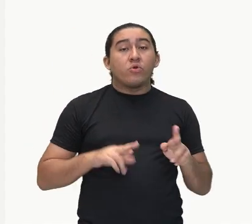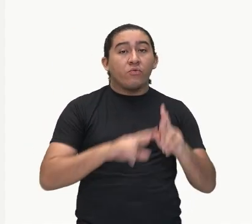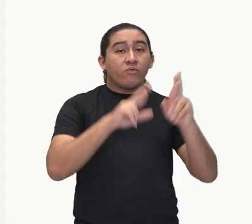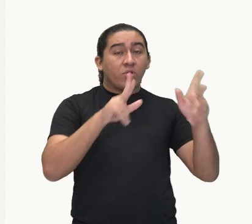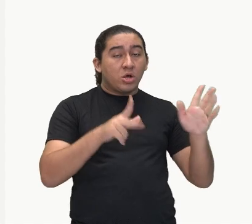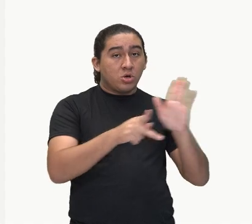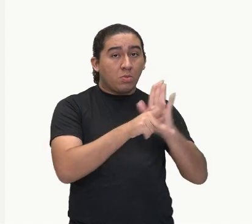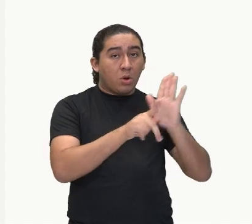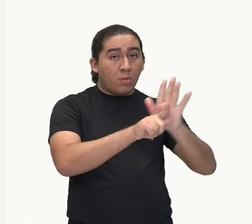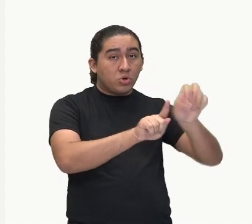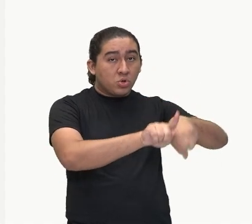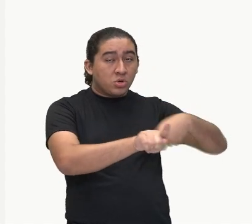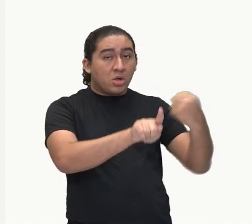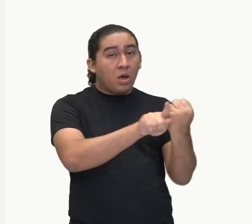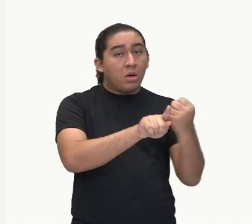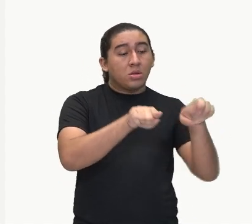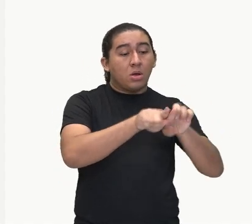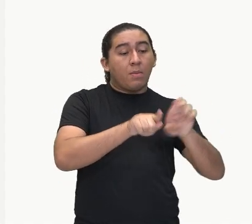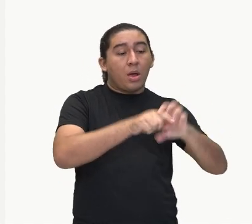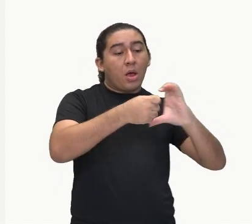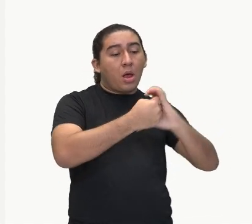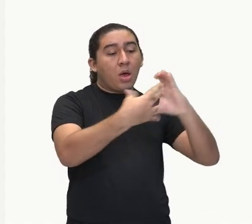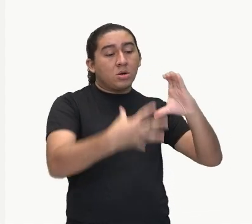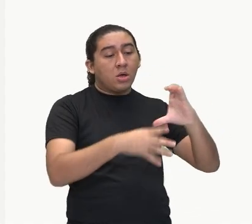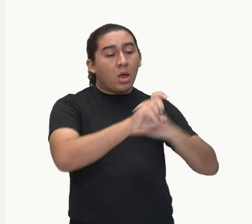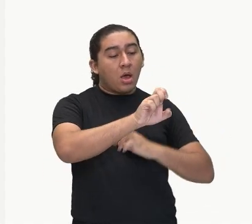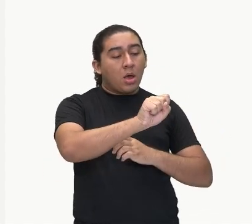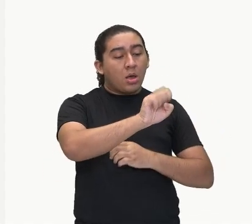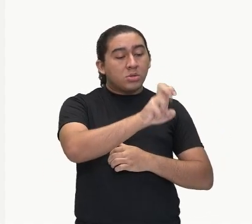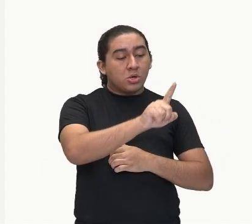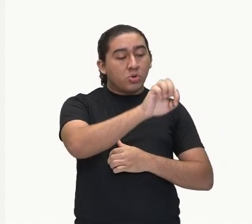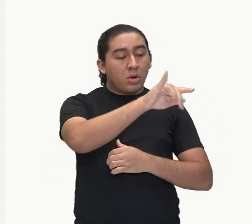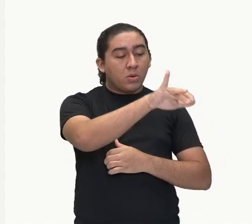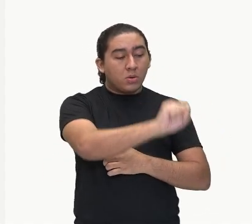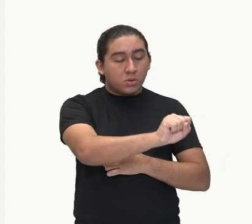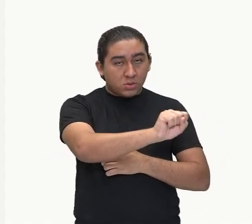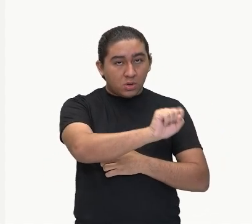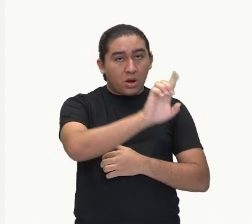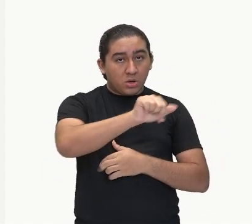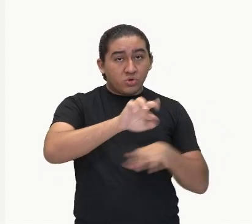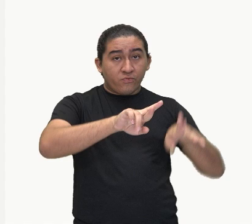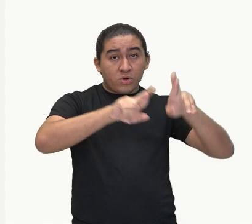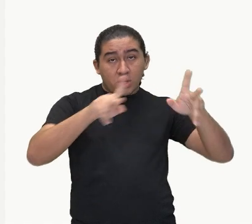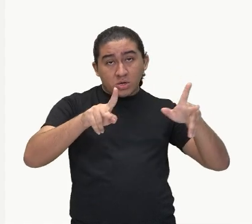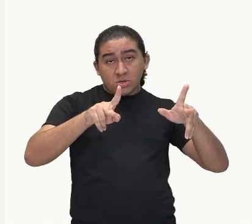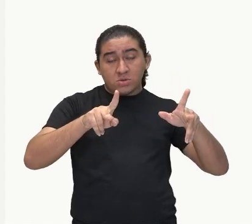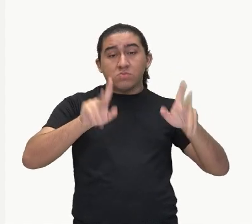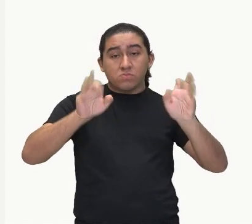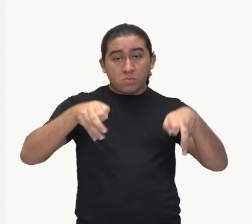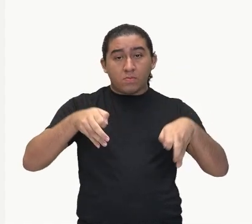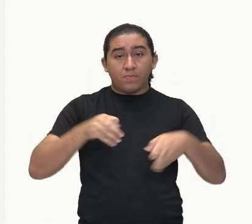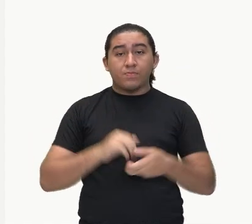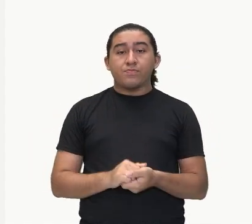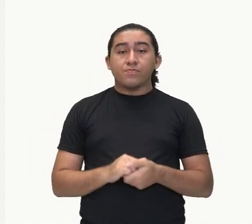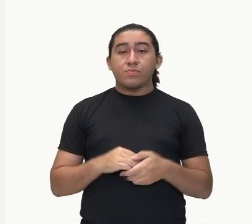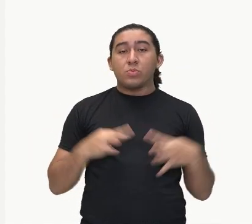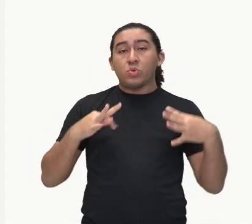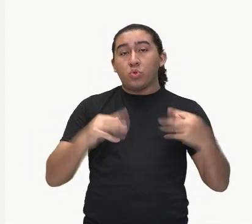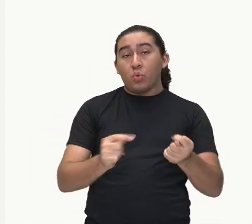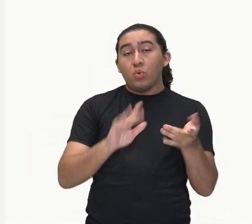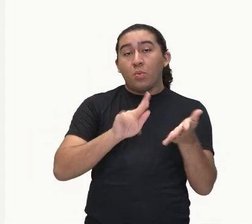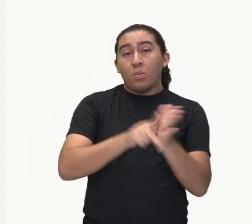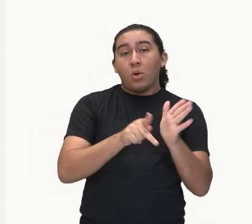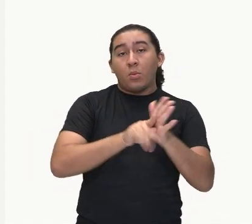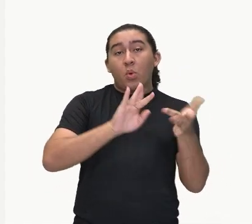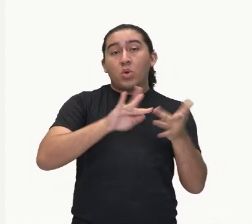e sexuais. Então, vejam que um trabalha diferente do outro. Tudo isso trabalha através